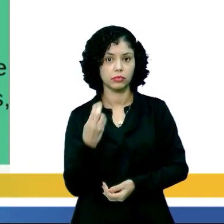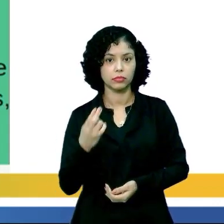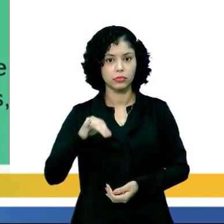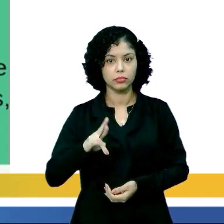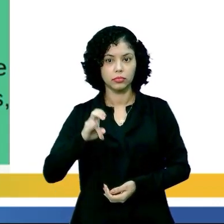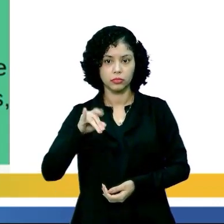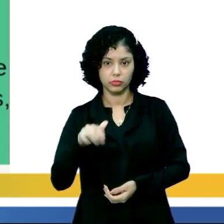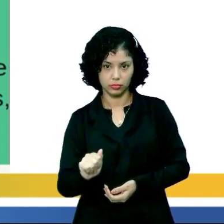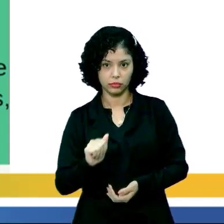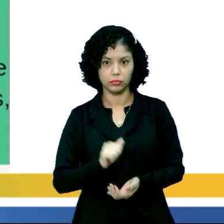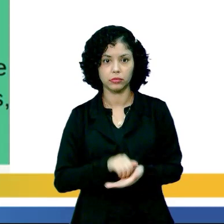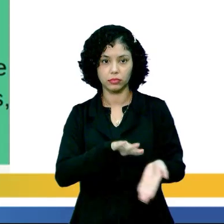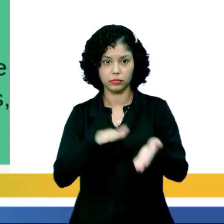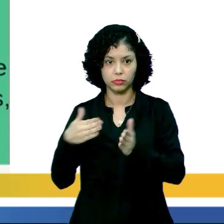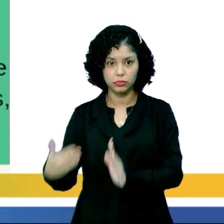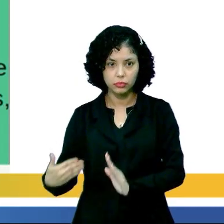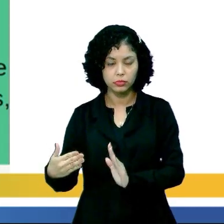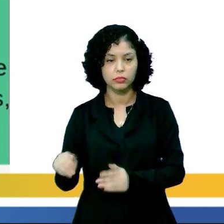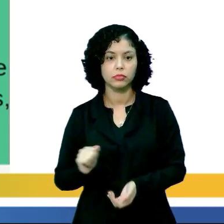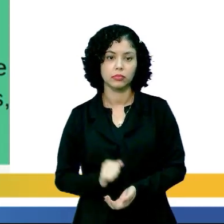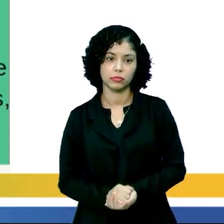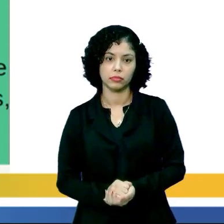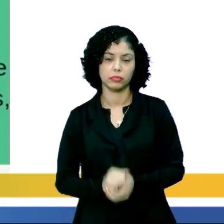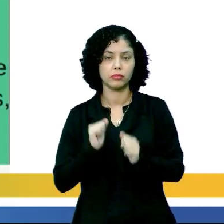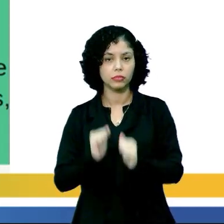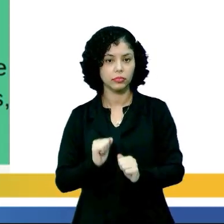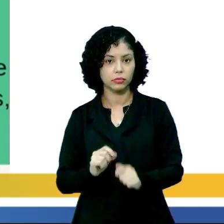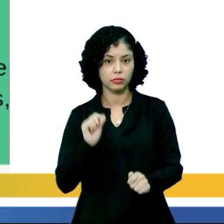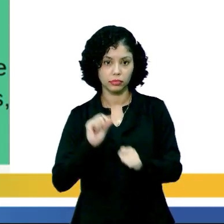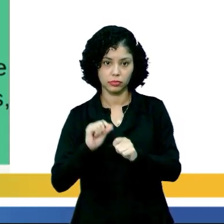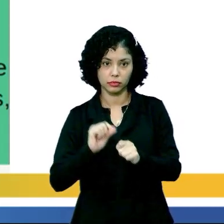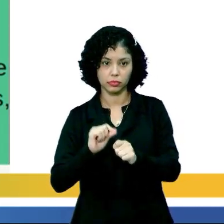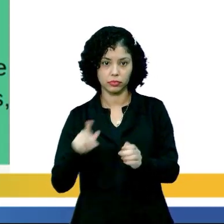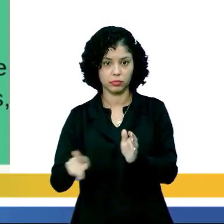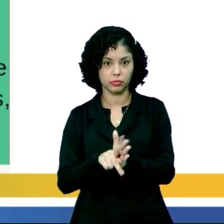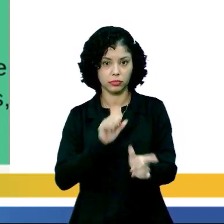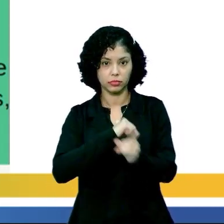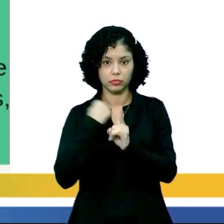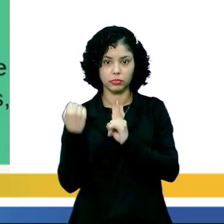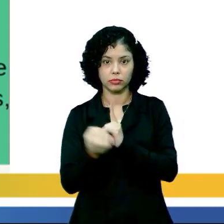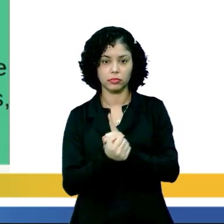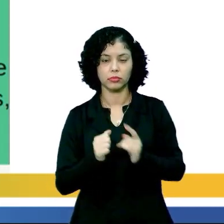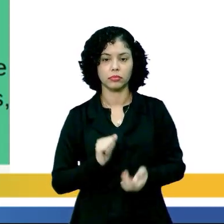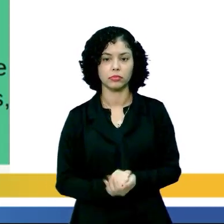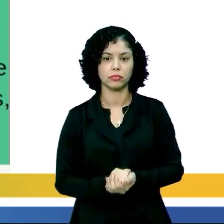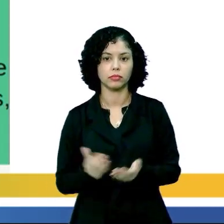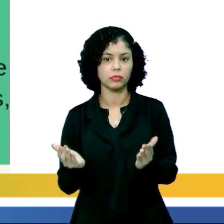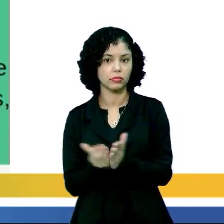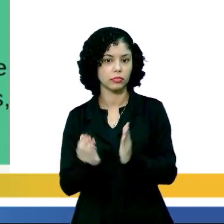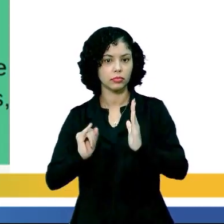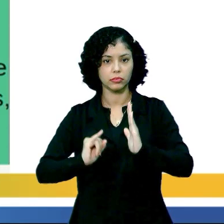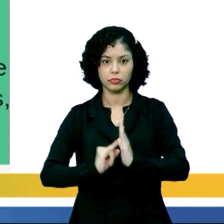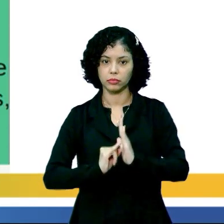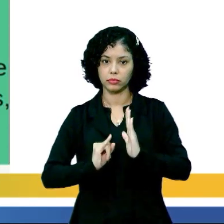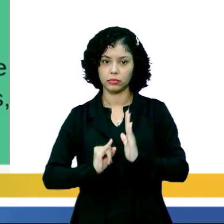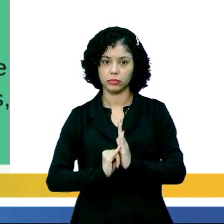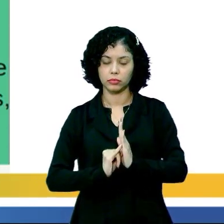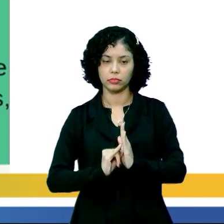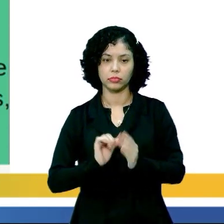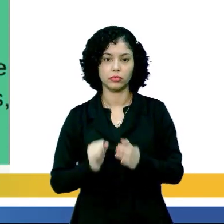materiais ou imateriais e pode fazer parte de uma determinada sociedade. São crenças,